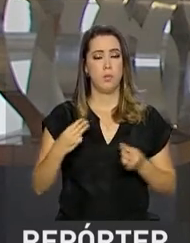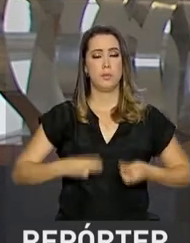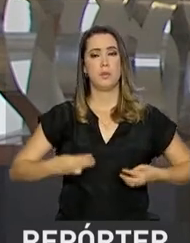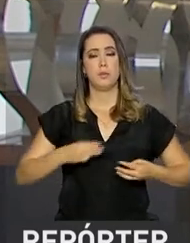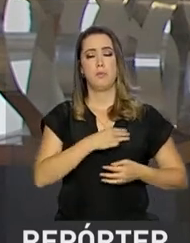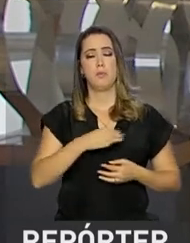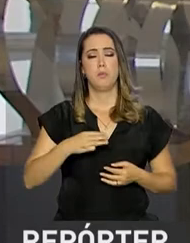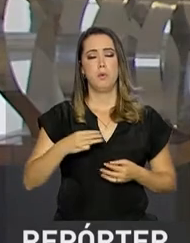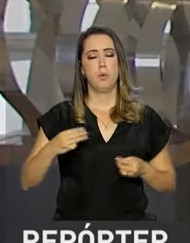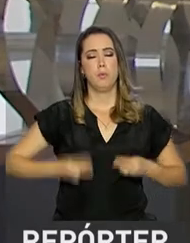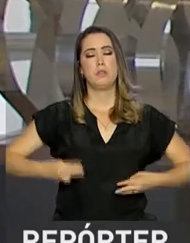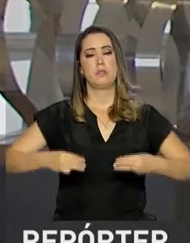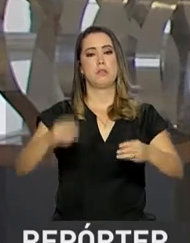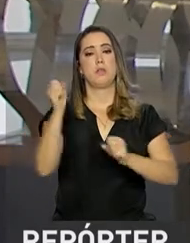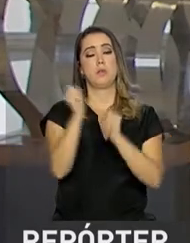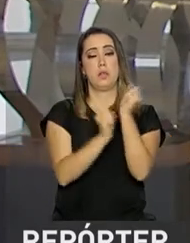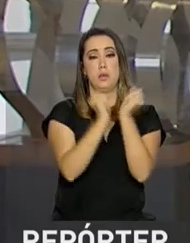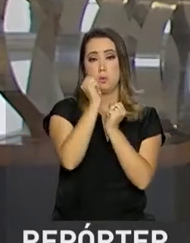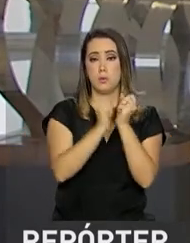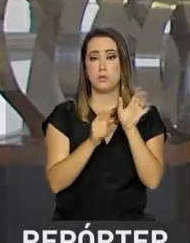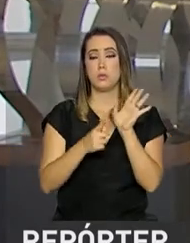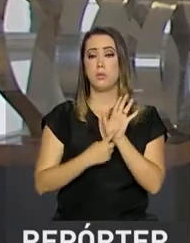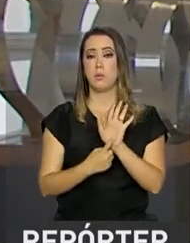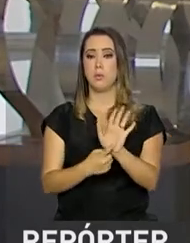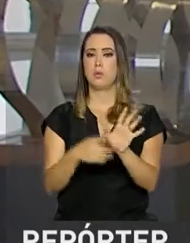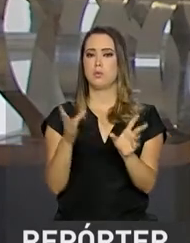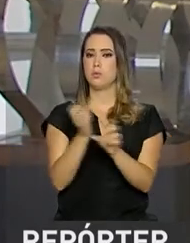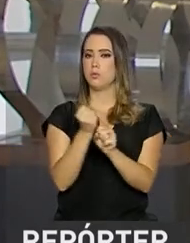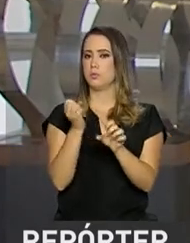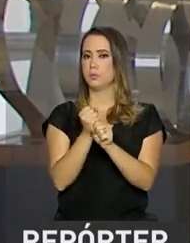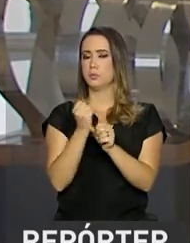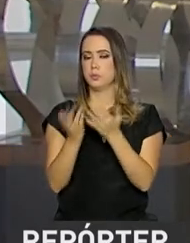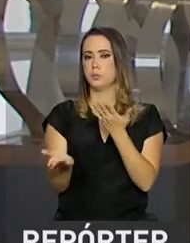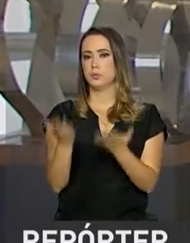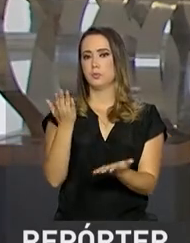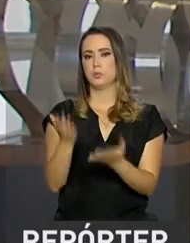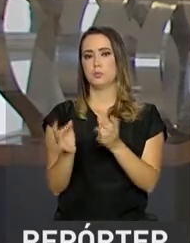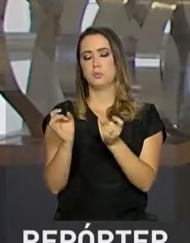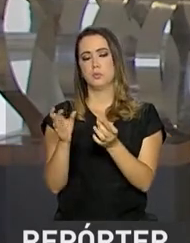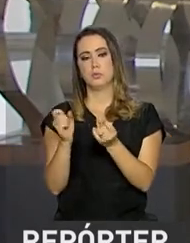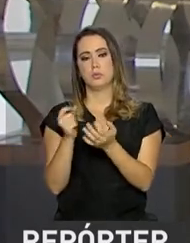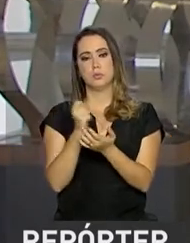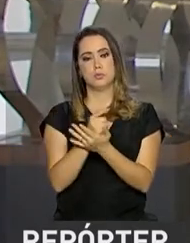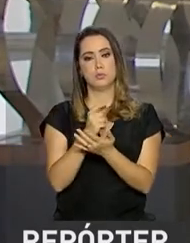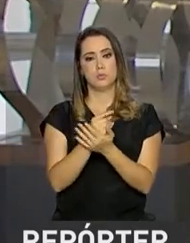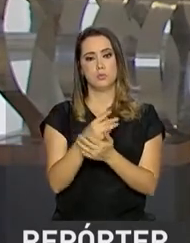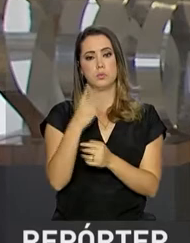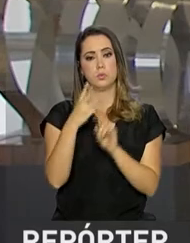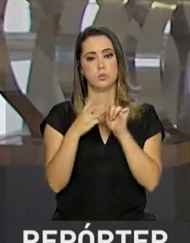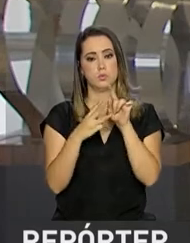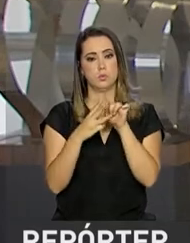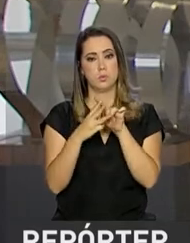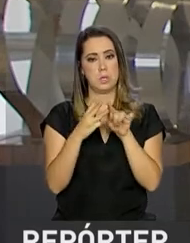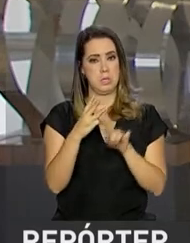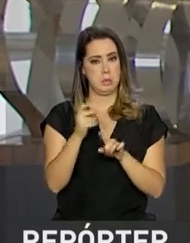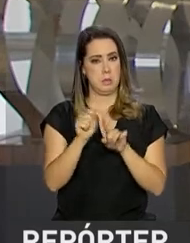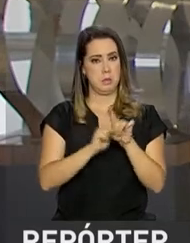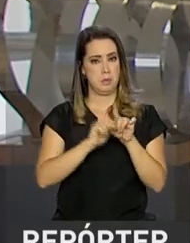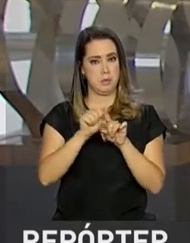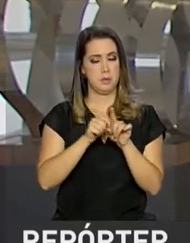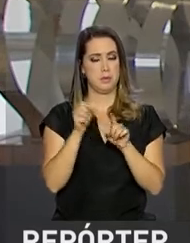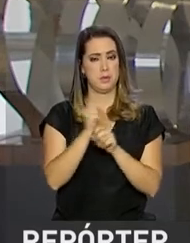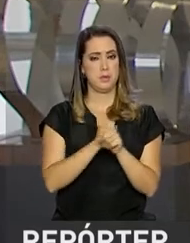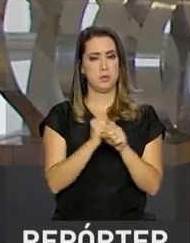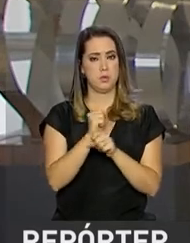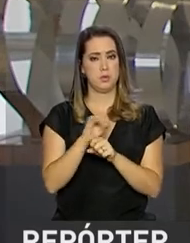exterior de serviços também apresentou um cálculo da balança comercial brasileira nos três primeiros meses deste ano janeiro